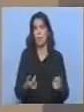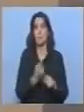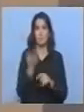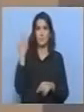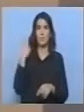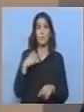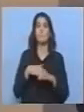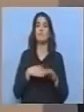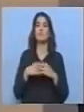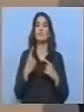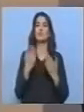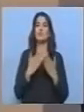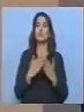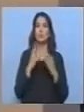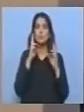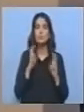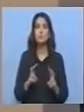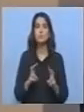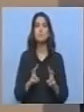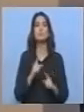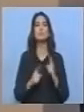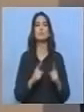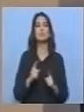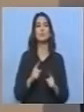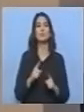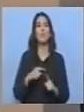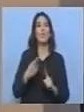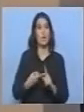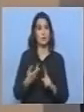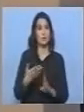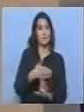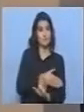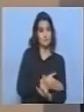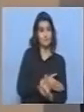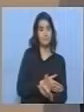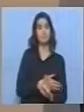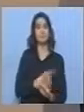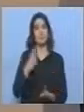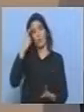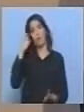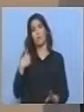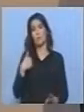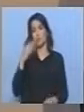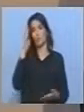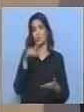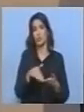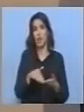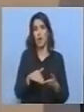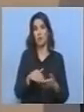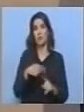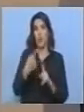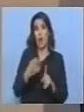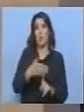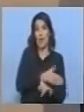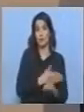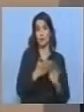feito um estudo relativamente a qual seria o impacto no ano anterior... Nós sabíamos os resultados da colocação do ano anterior,